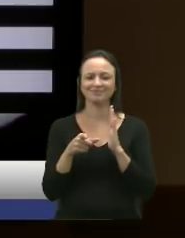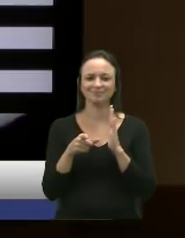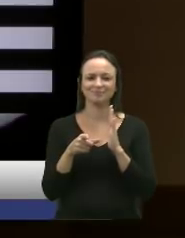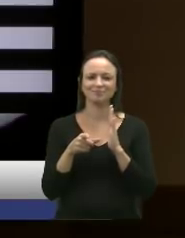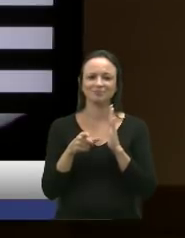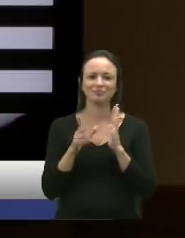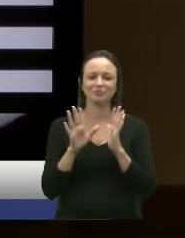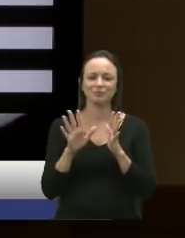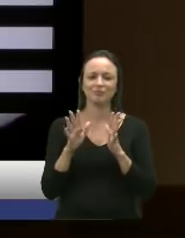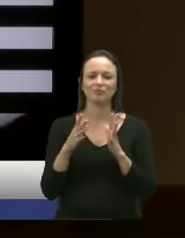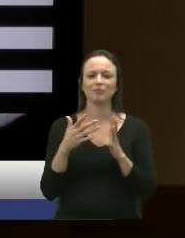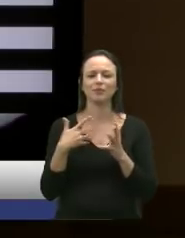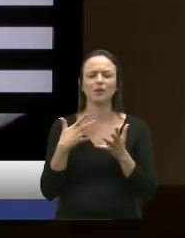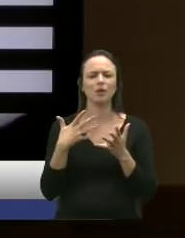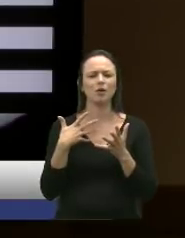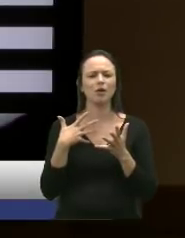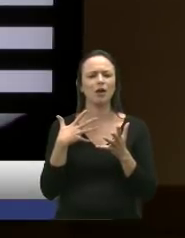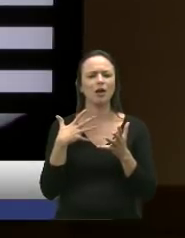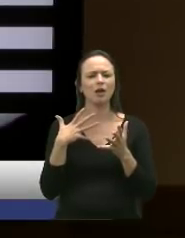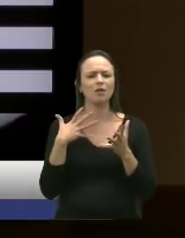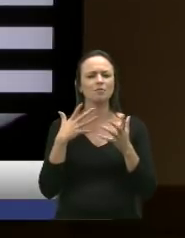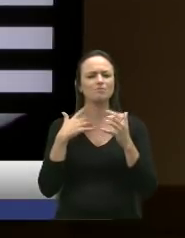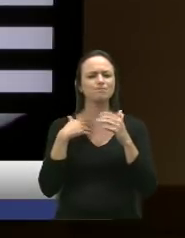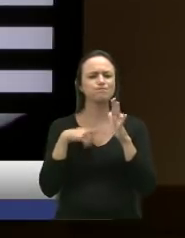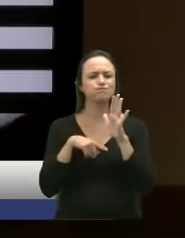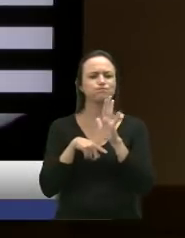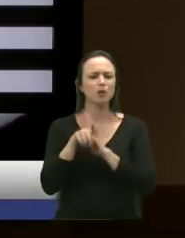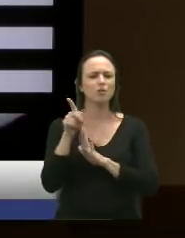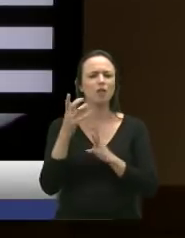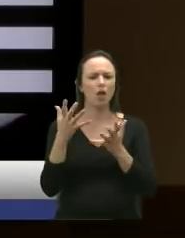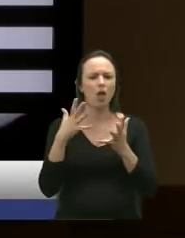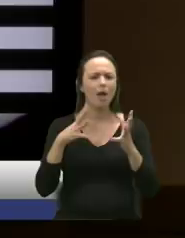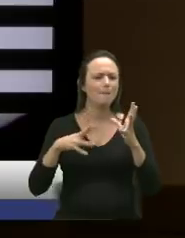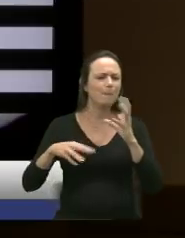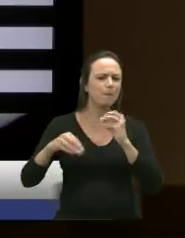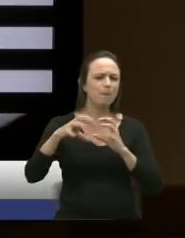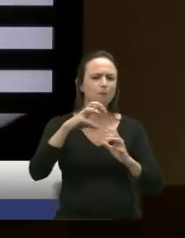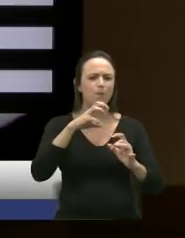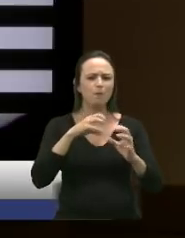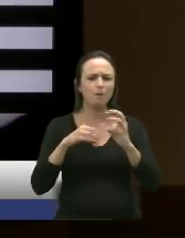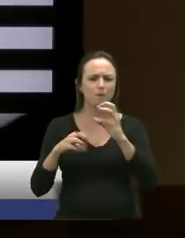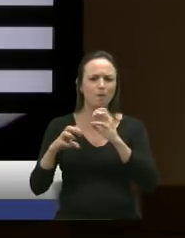Olha, eu quero ser polêmico e entendam a minha provocação.